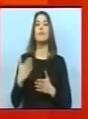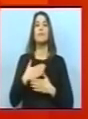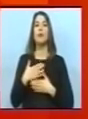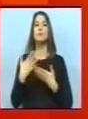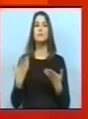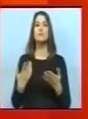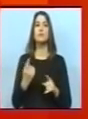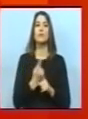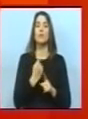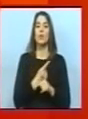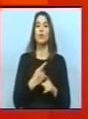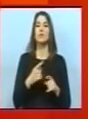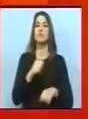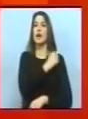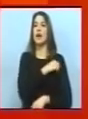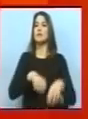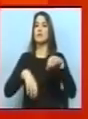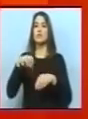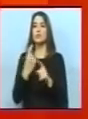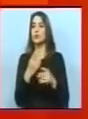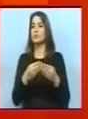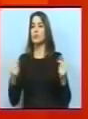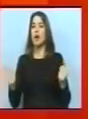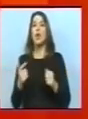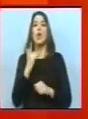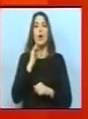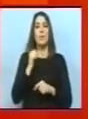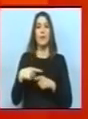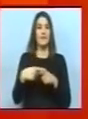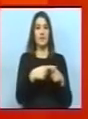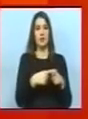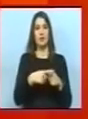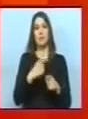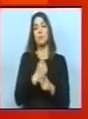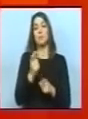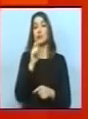conjunto de bens, em regra, que não é divisível. E, portanto, tem que poder haver vários herdeiros. E